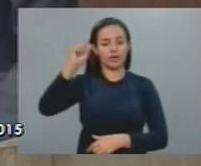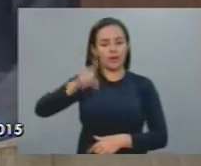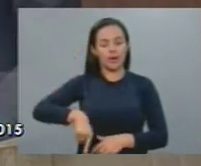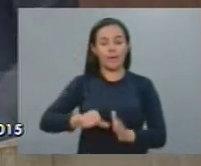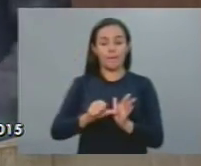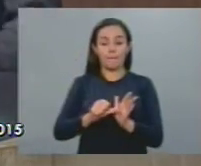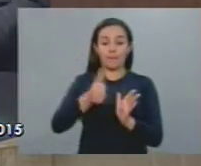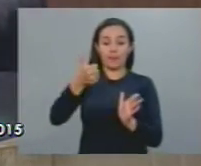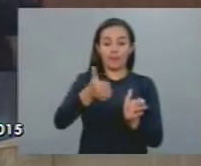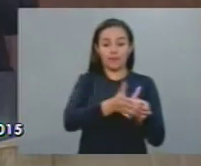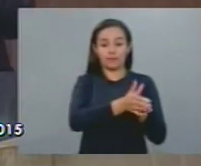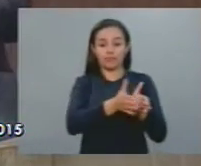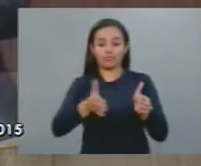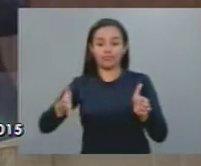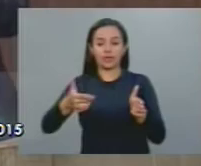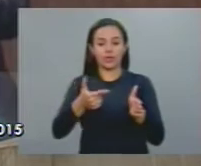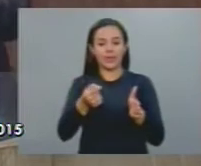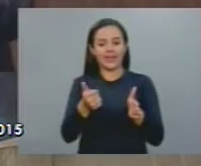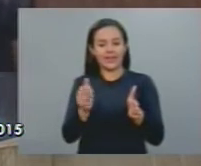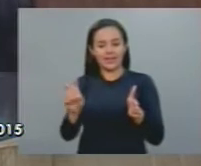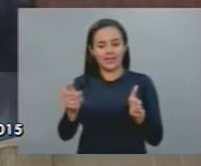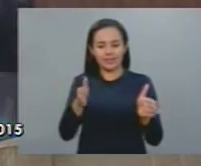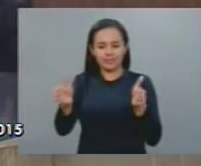mandato. Mandato que eu reputo